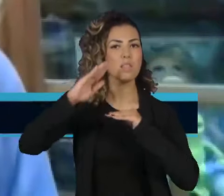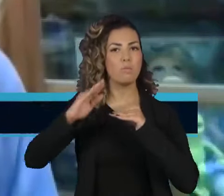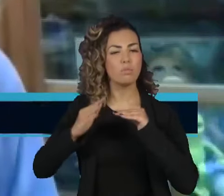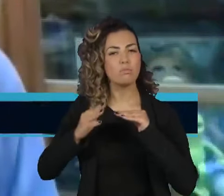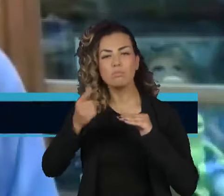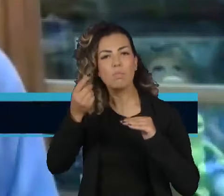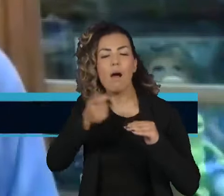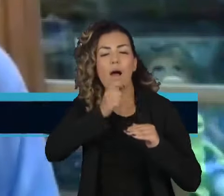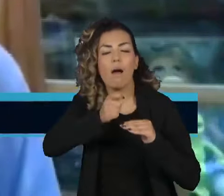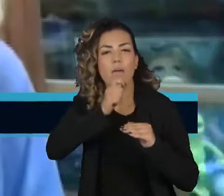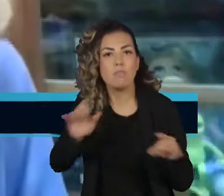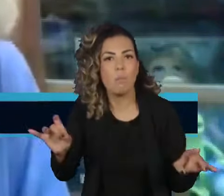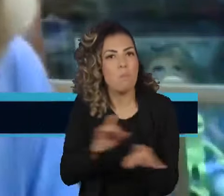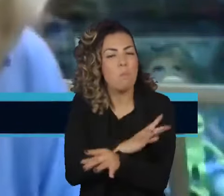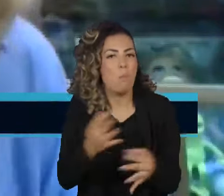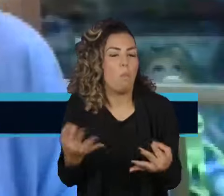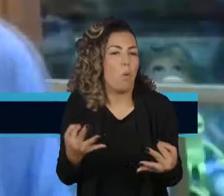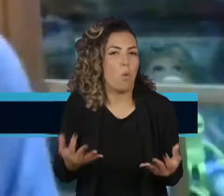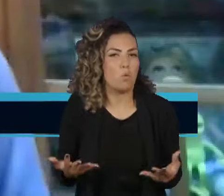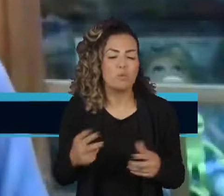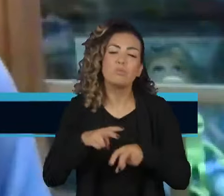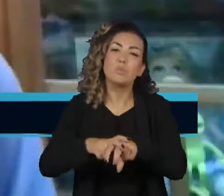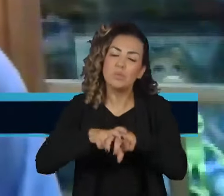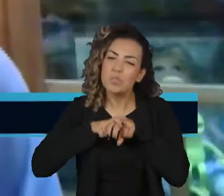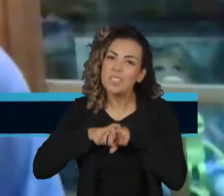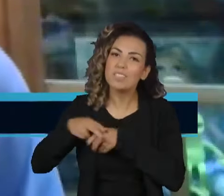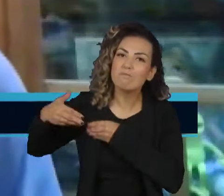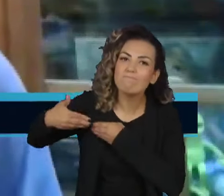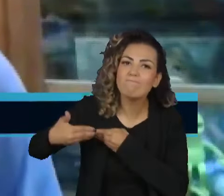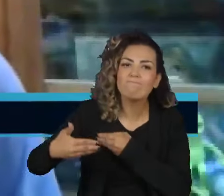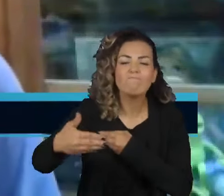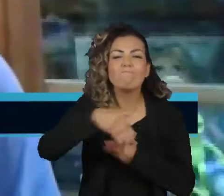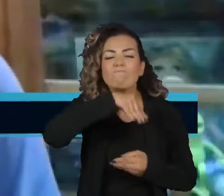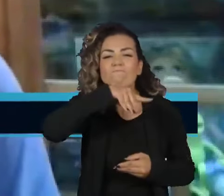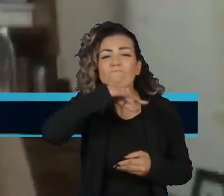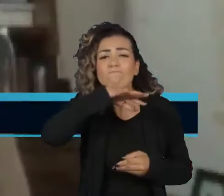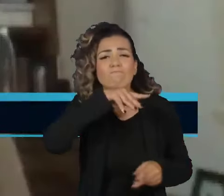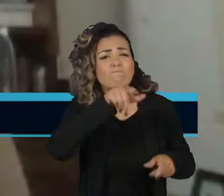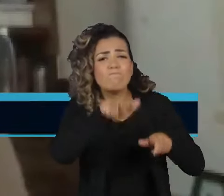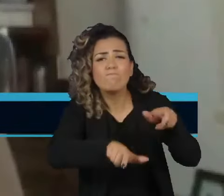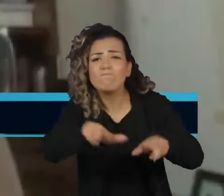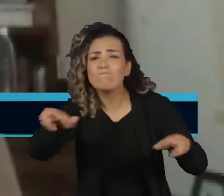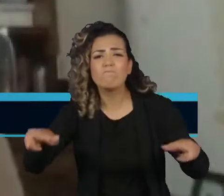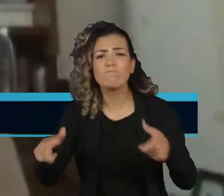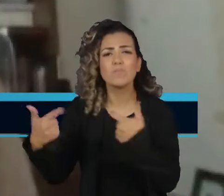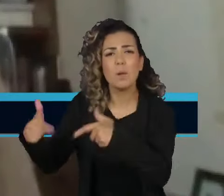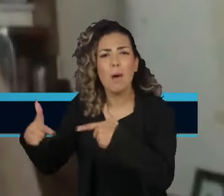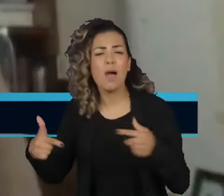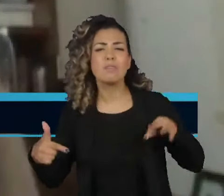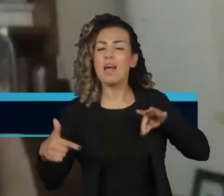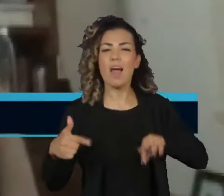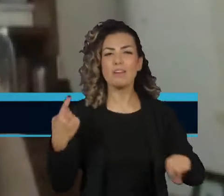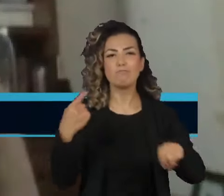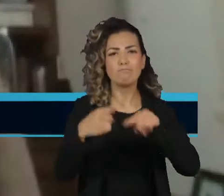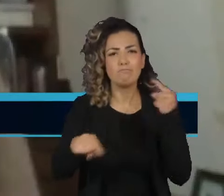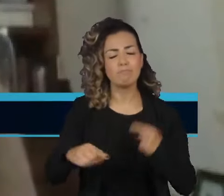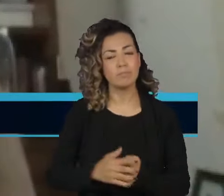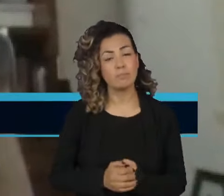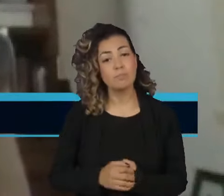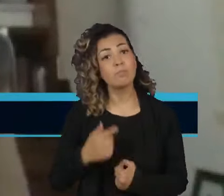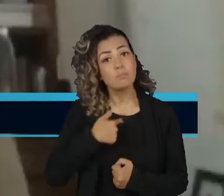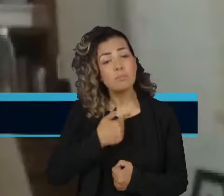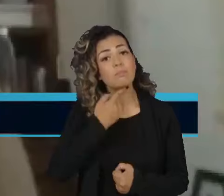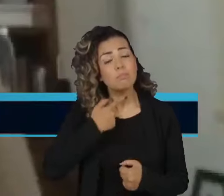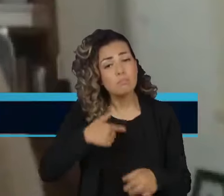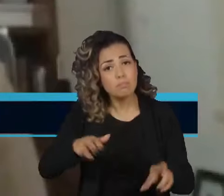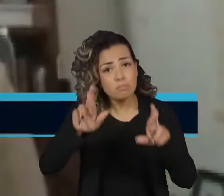uma estrutura muito ruim de emprego e renda paraa população que a gente deseja realmente salários mais elevados todos